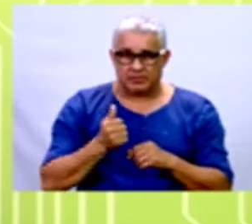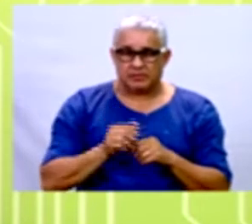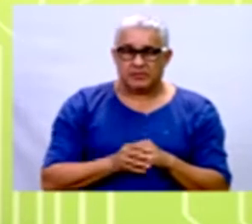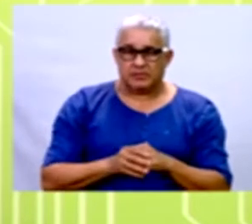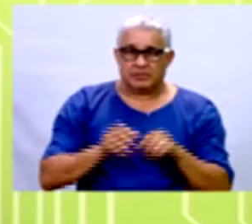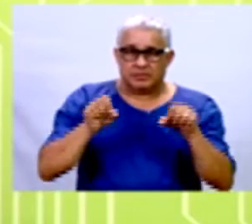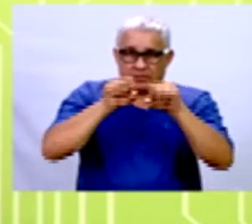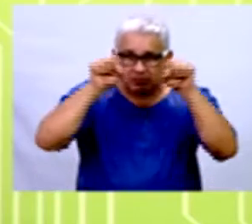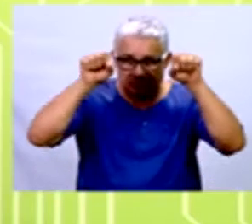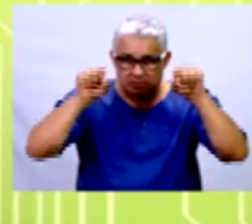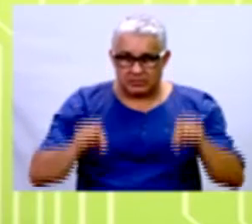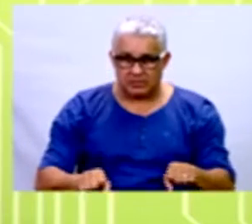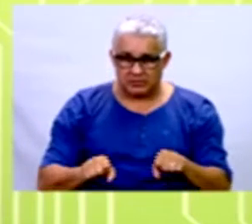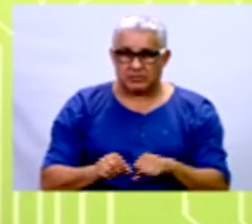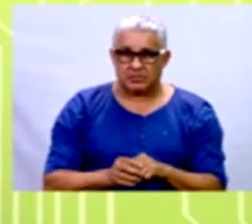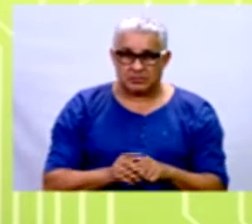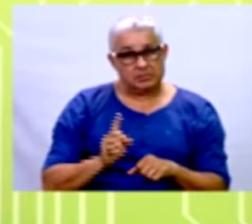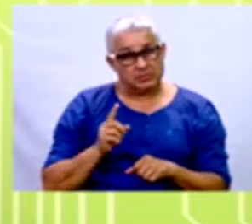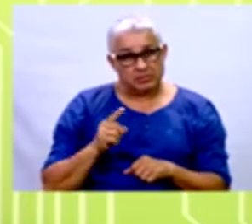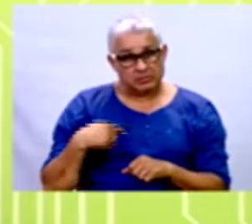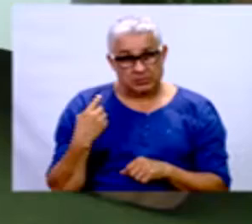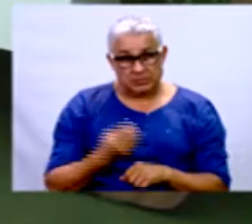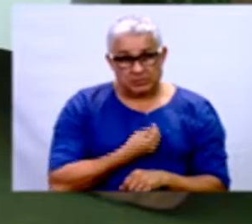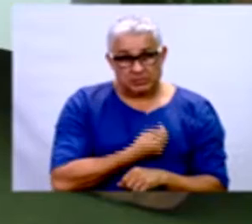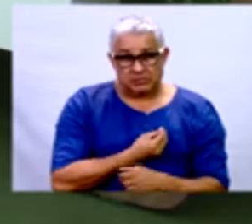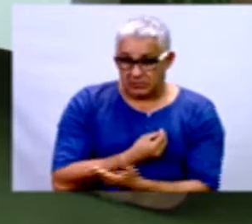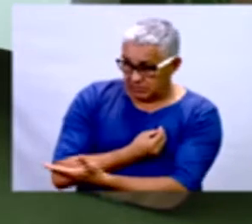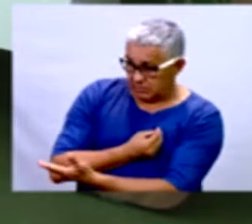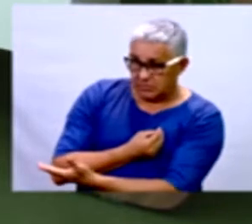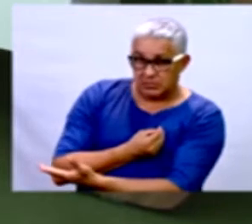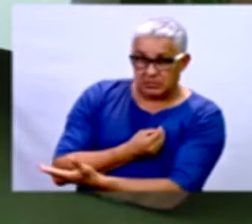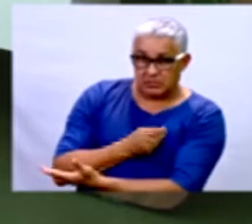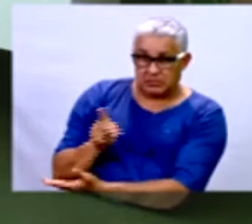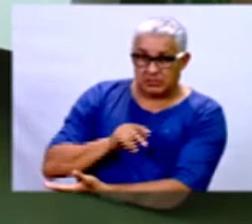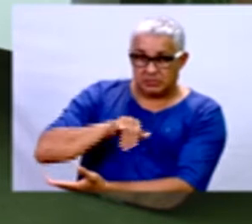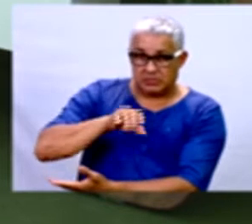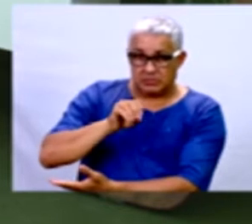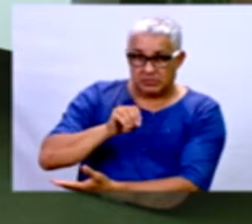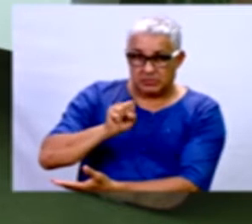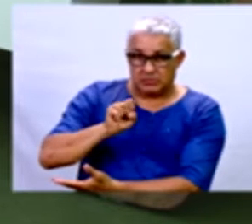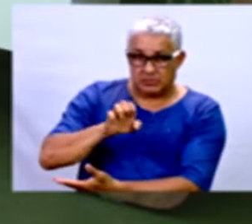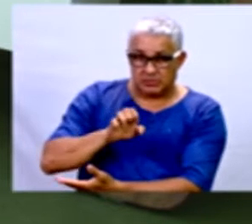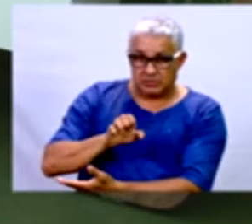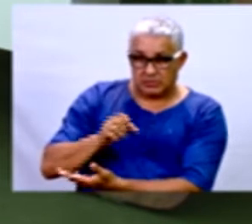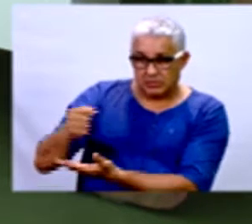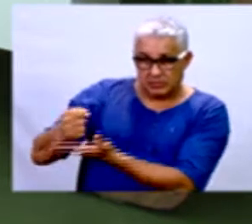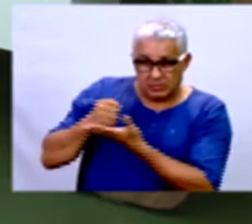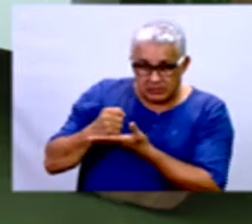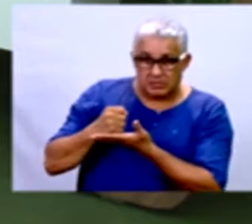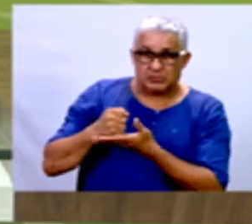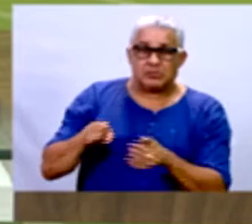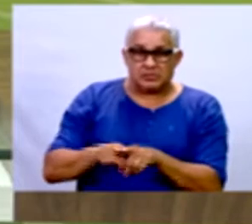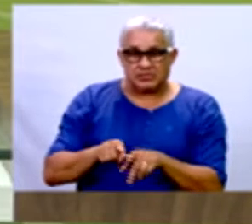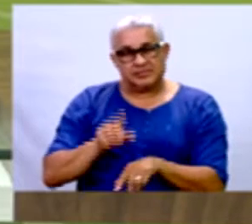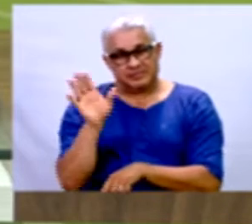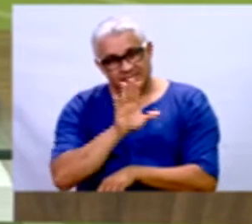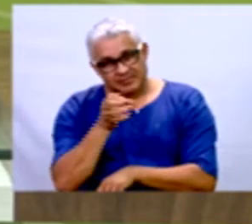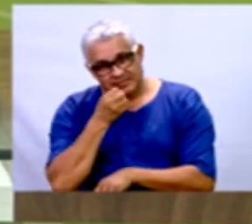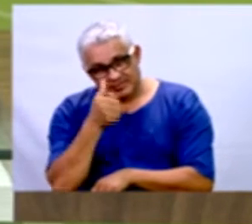né. Estamos aqui com o professor José Márcio, que vai nos auxiliar aqui. Olá, pessoal.